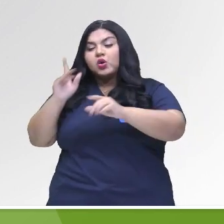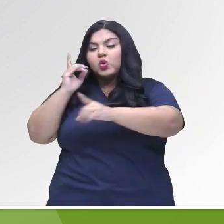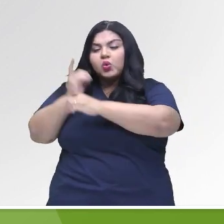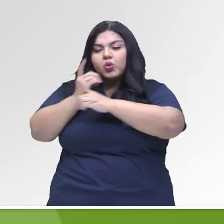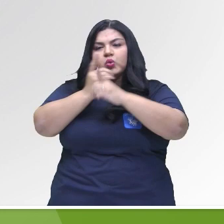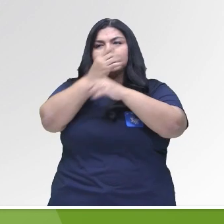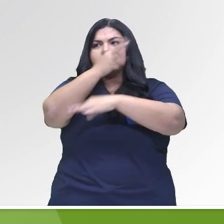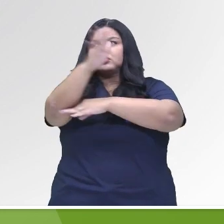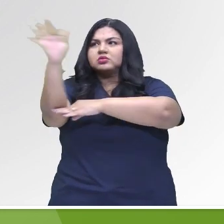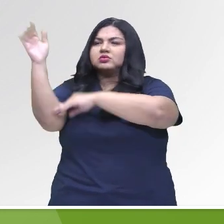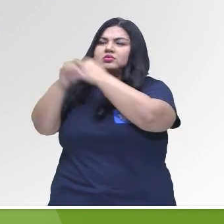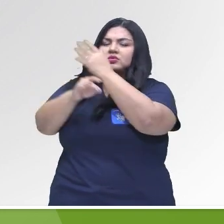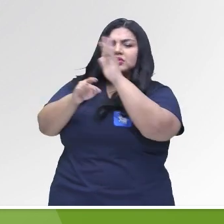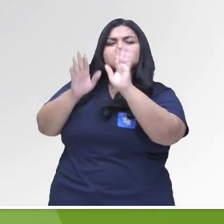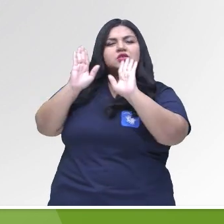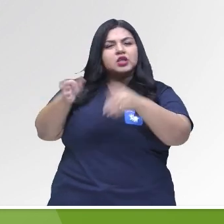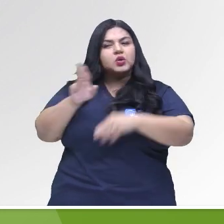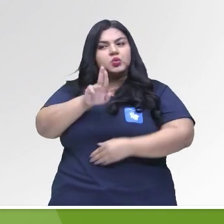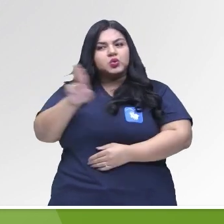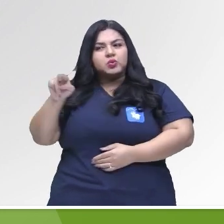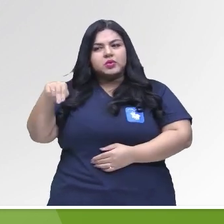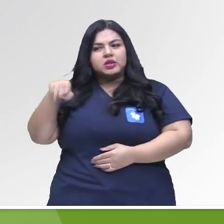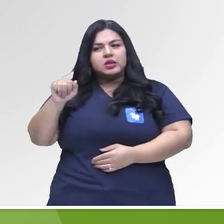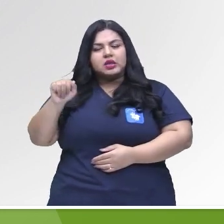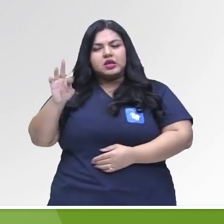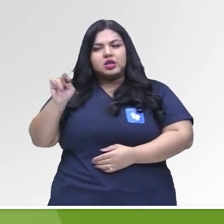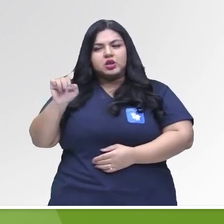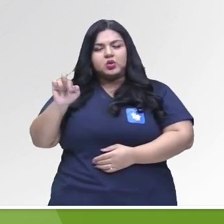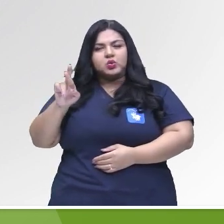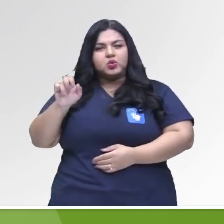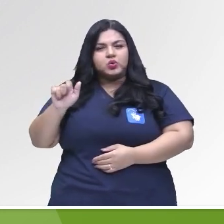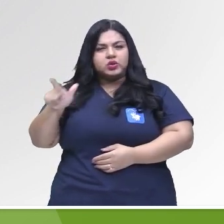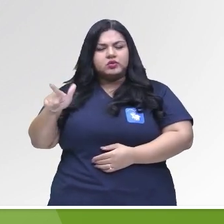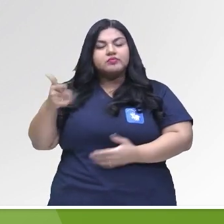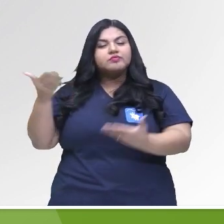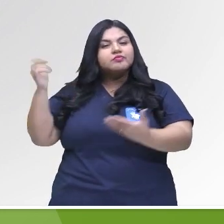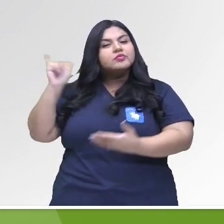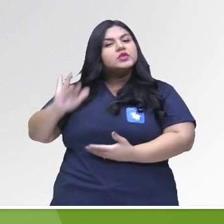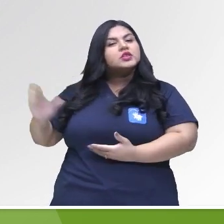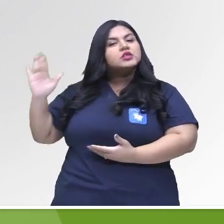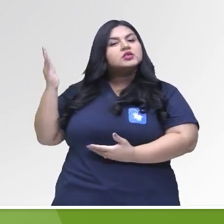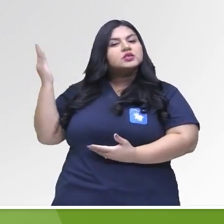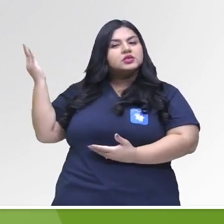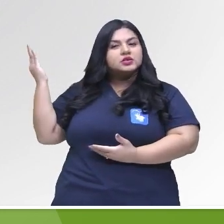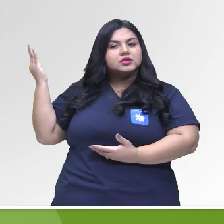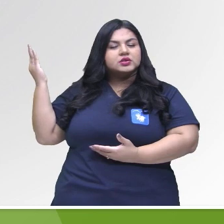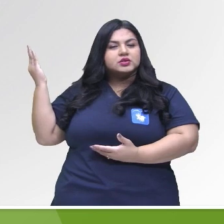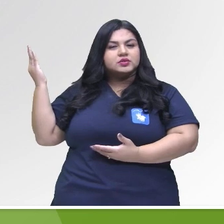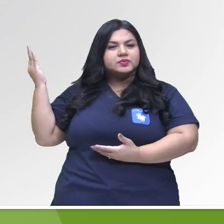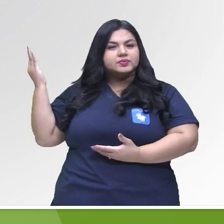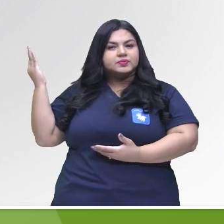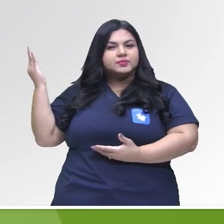na natureza, O nome já diz, tá? Aqui a imagem que eu trago para vocês, é uma imagem